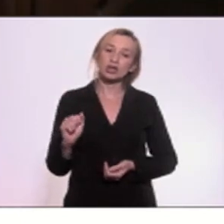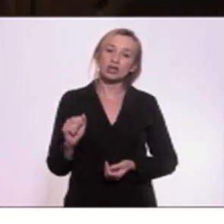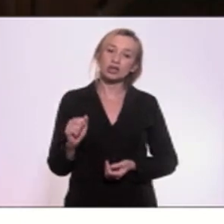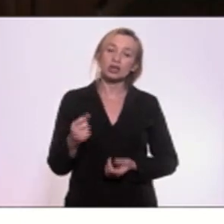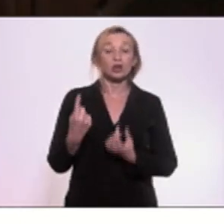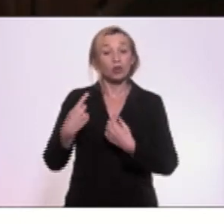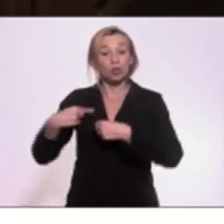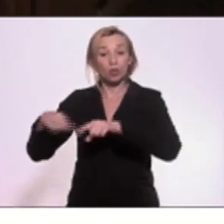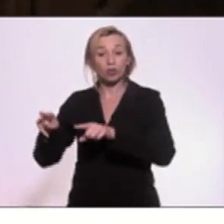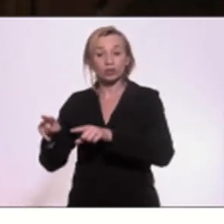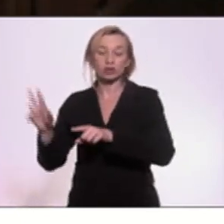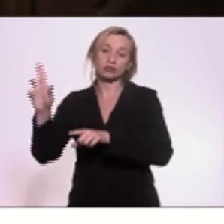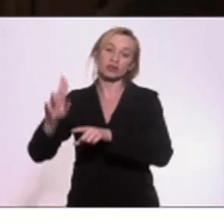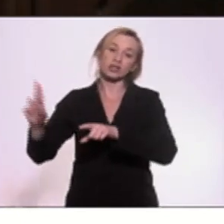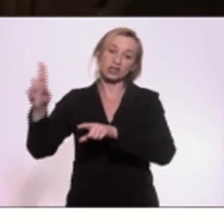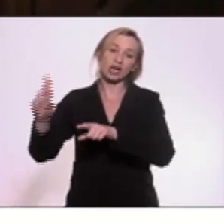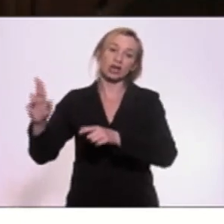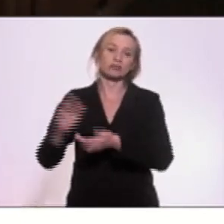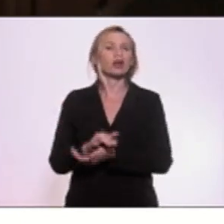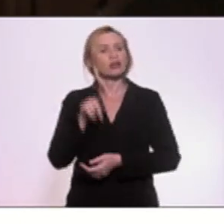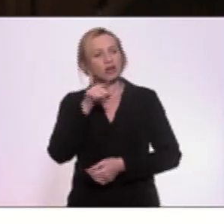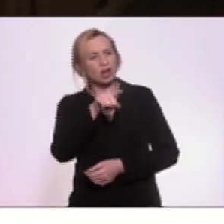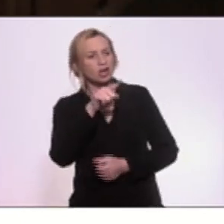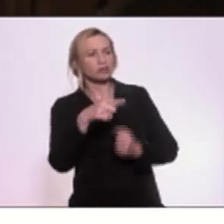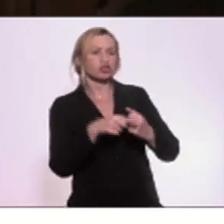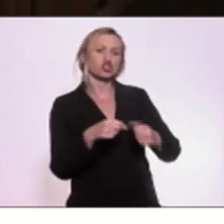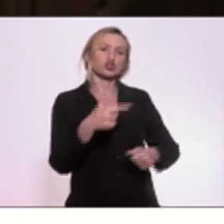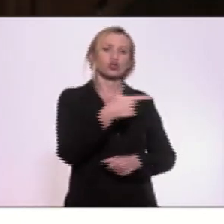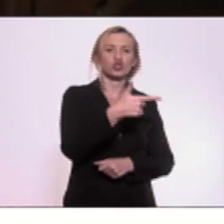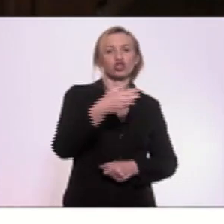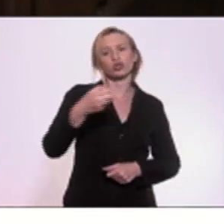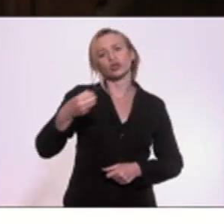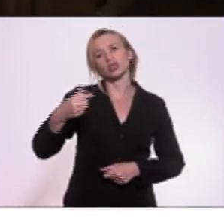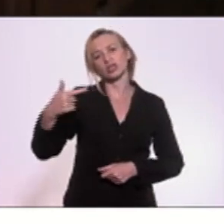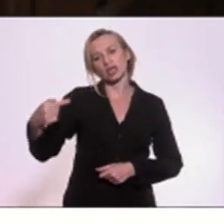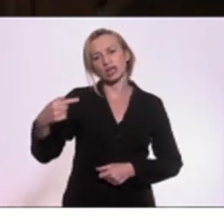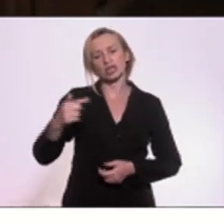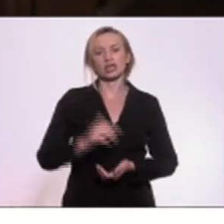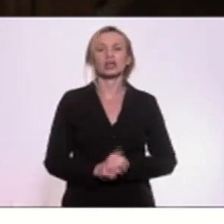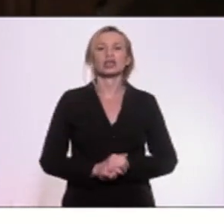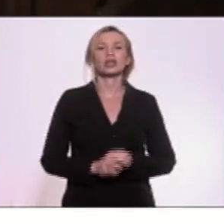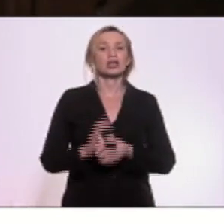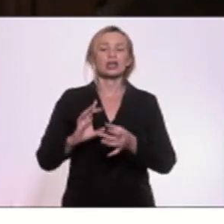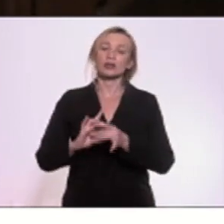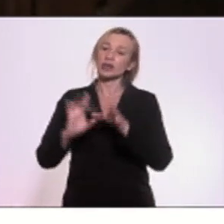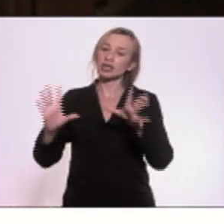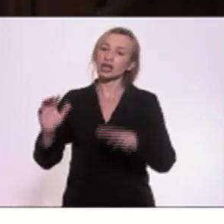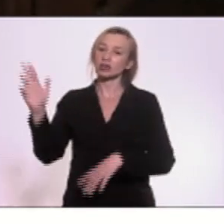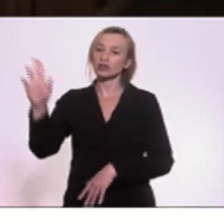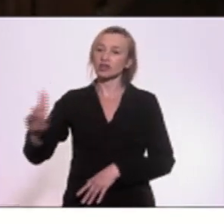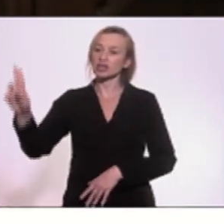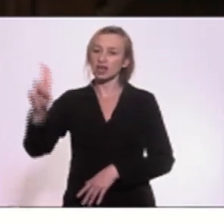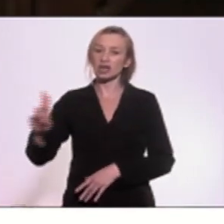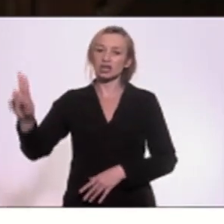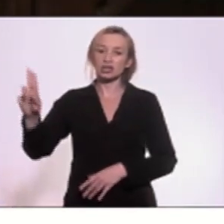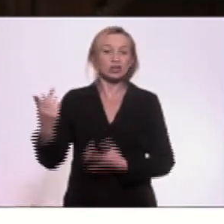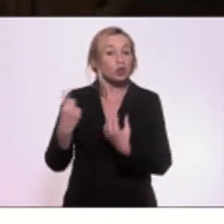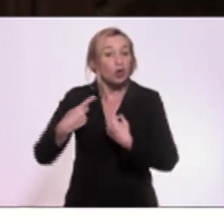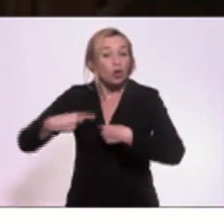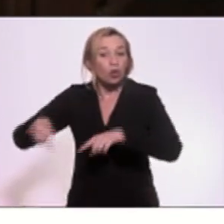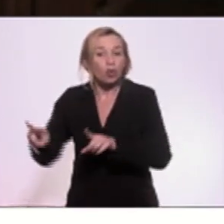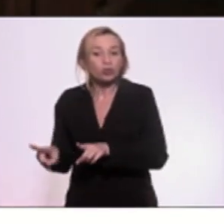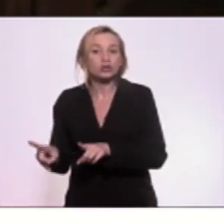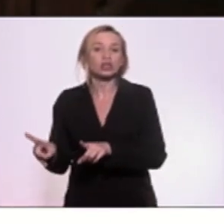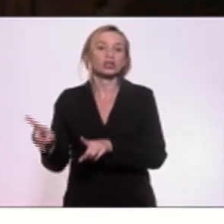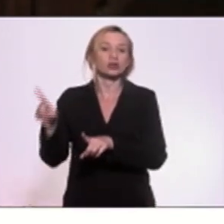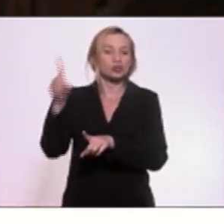na Constituição. Está lá no artigo 207. A autonomia universitária vem sendo violentada